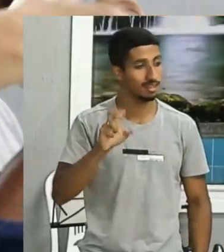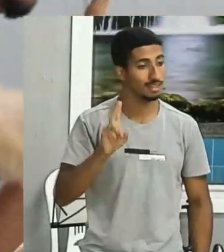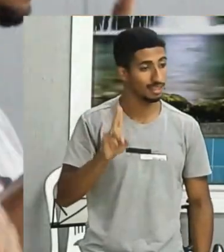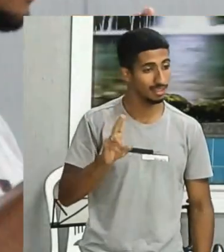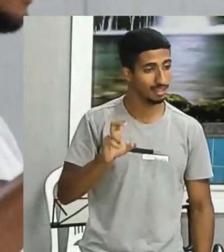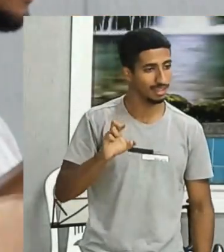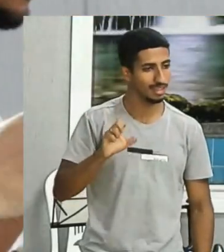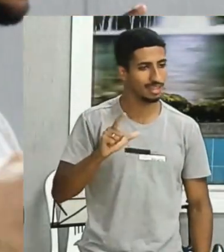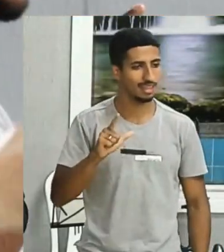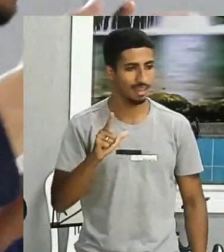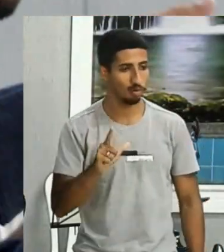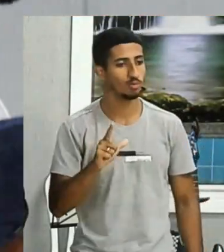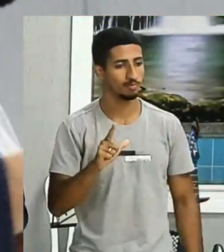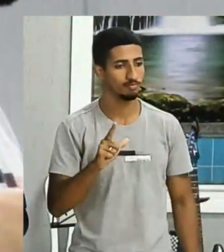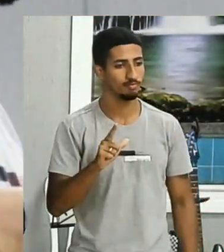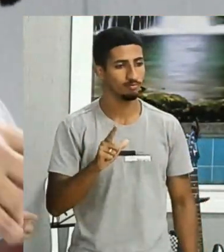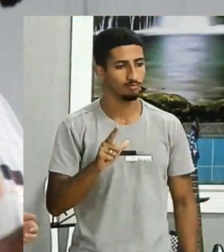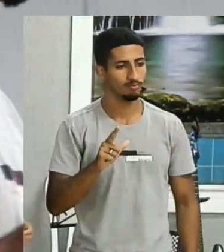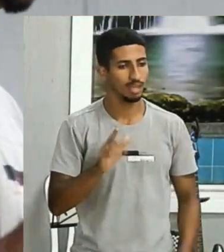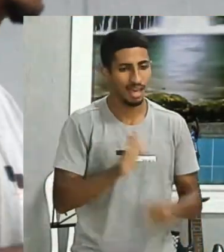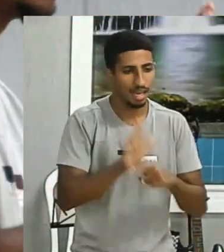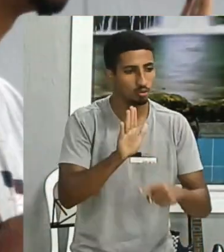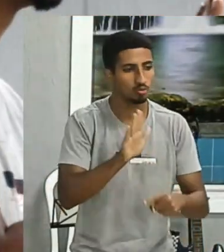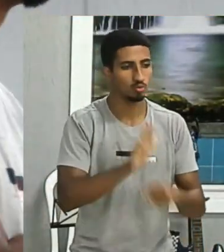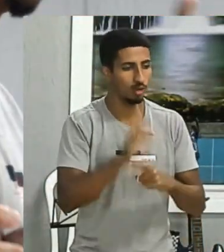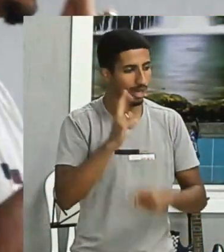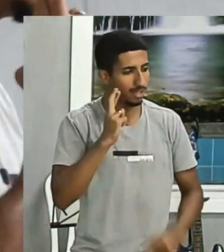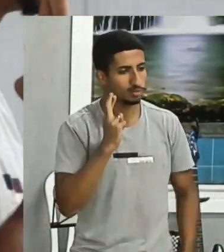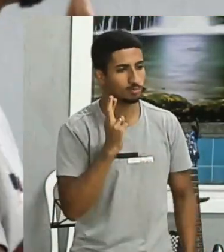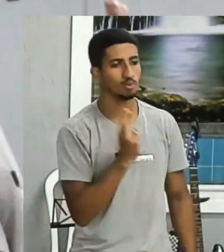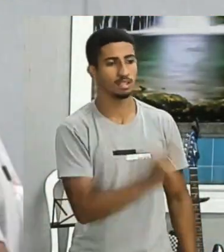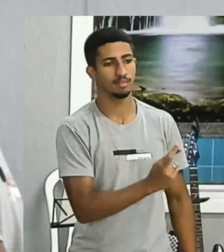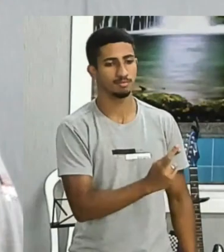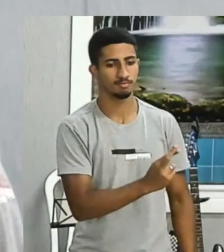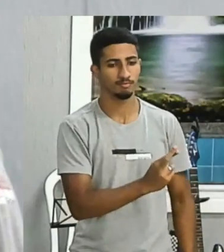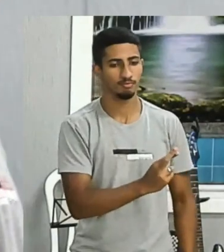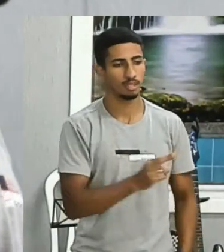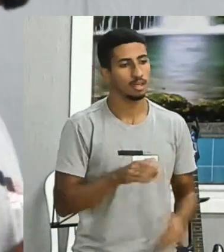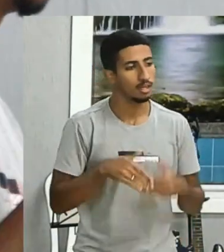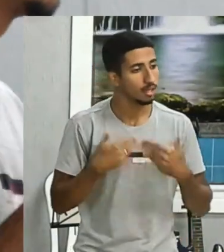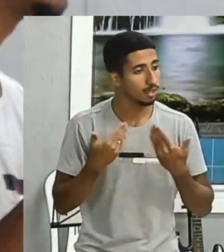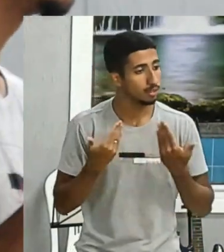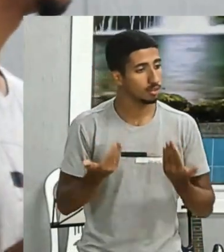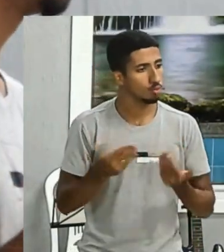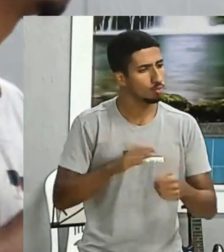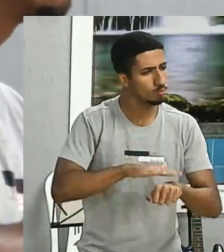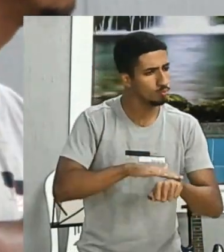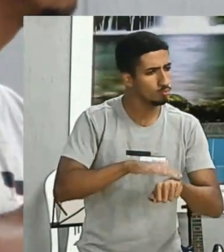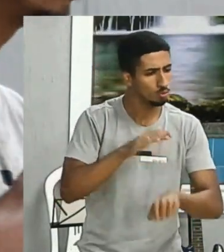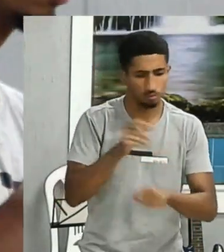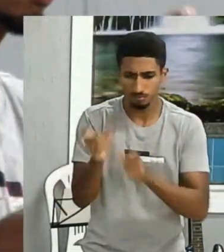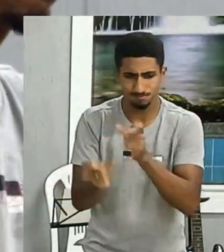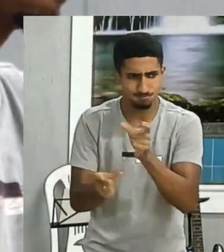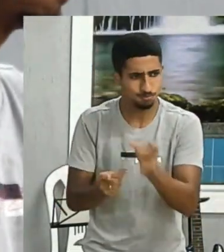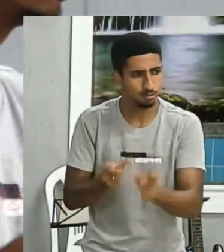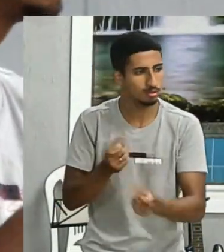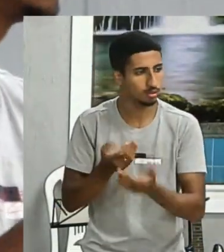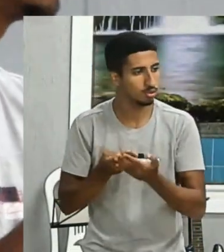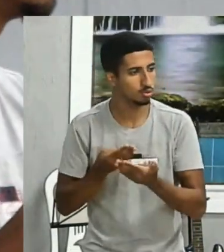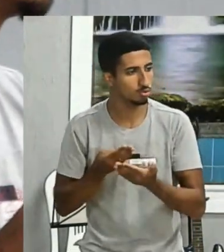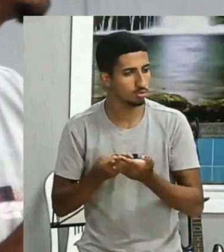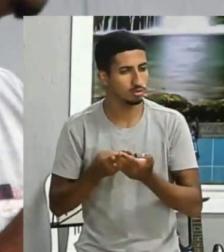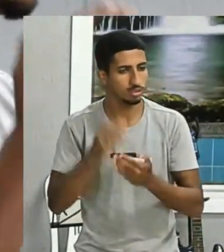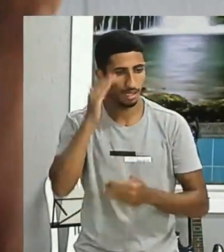o anjo Gabriel então trouxe aquela resposta à oração. Então, baseado nisso, muitos entendem que, na verdade,